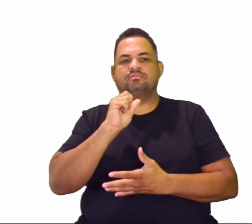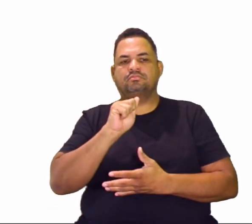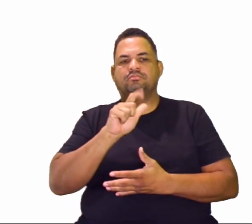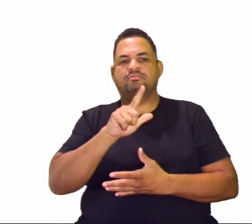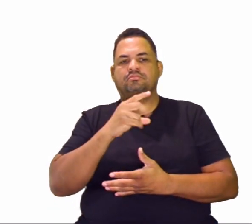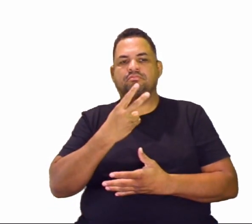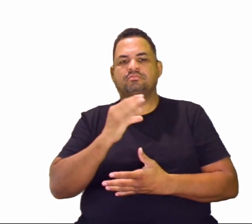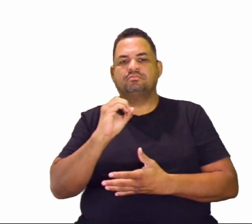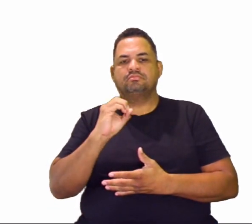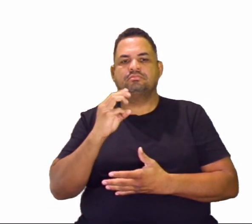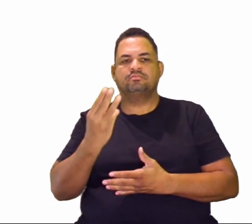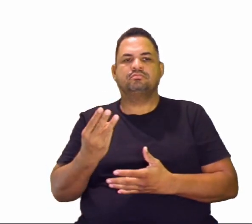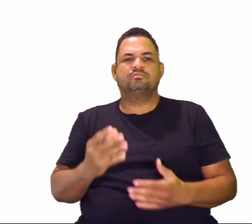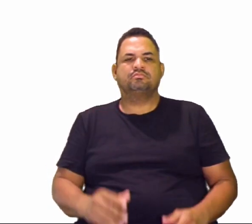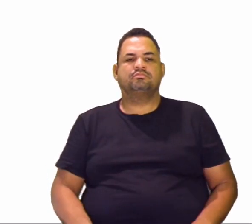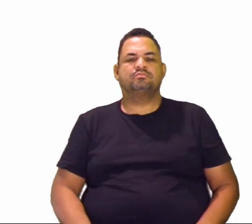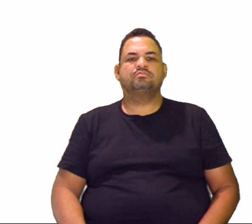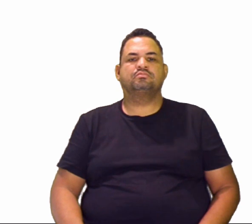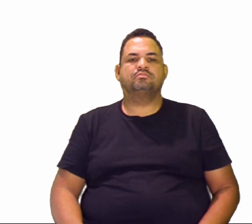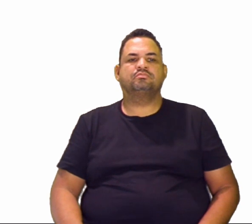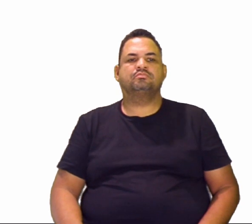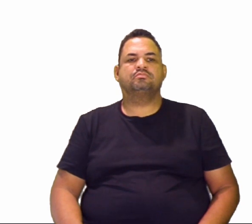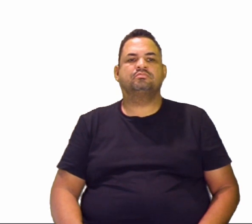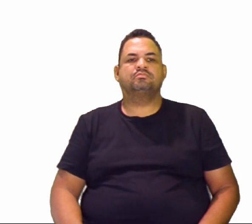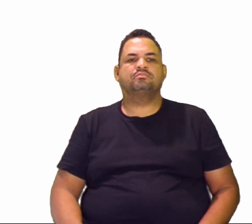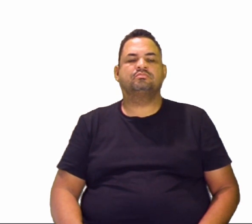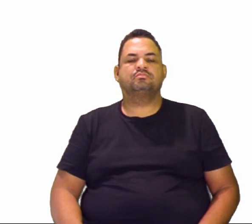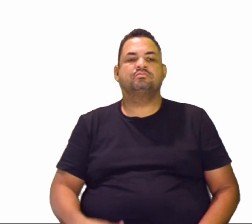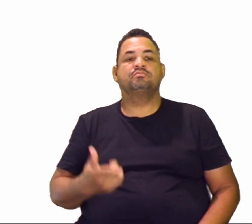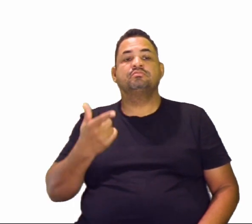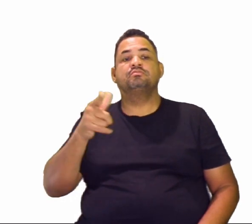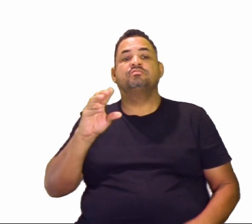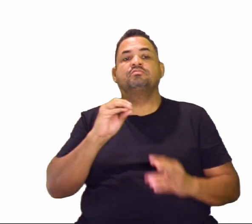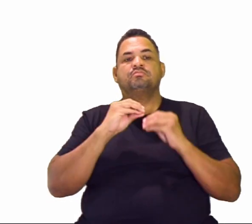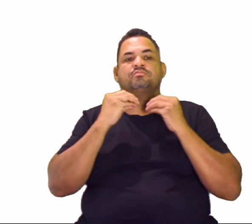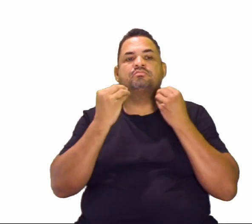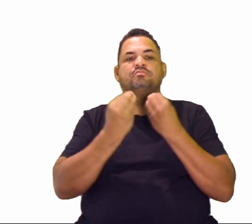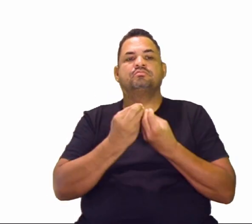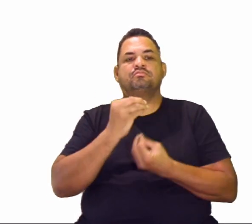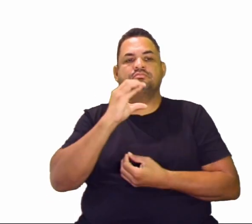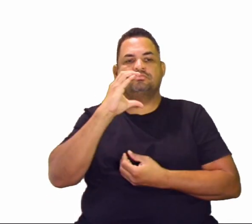Al2O3. E para a substância que tem fórmula